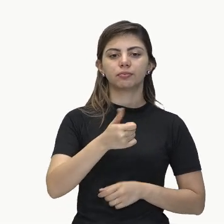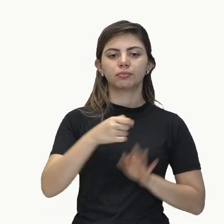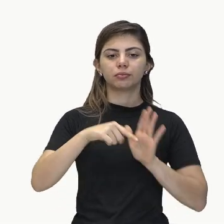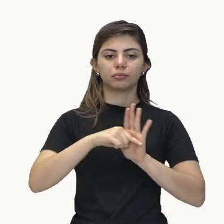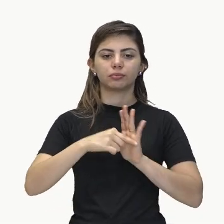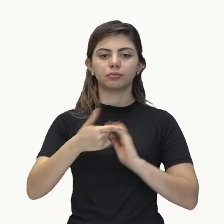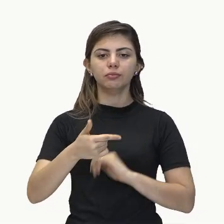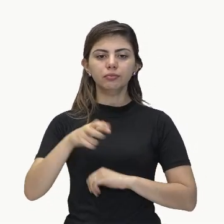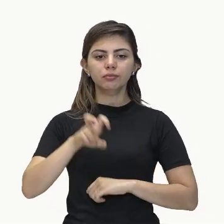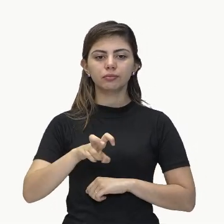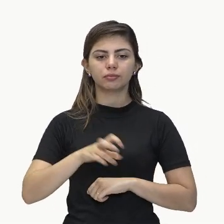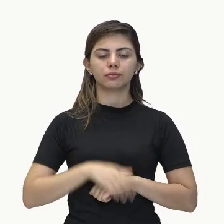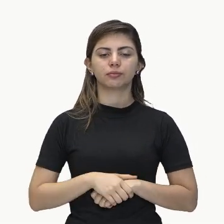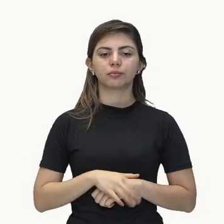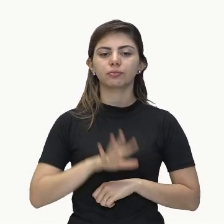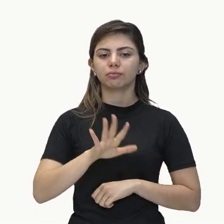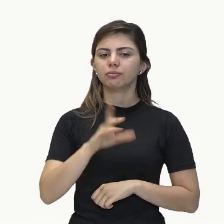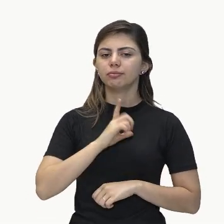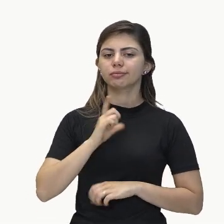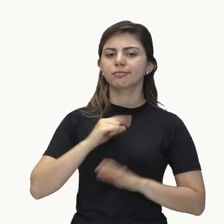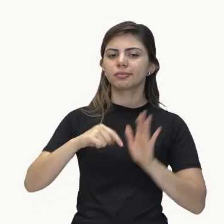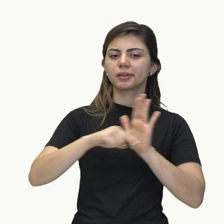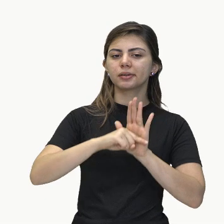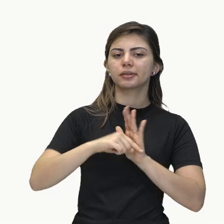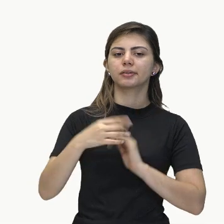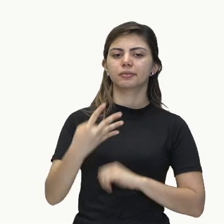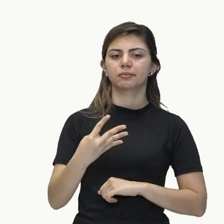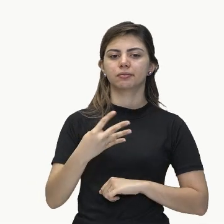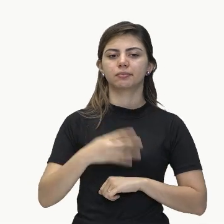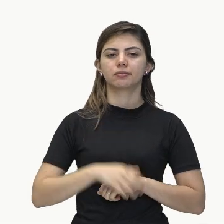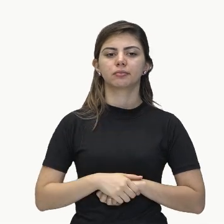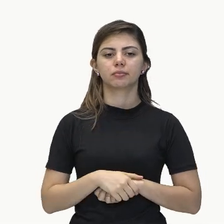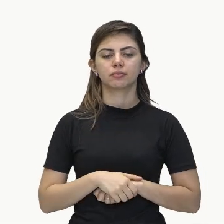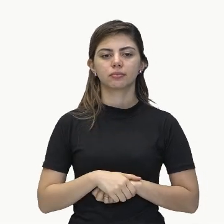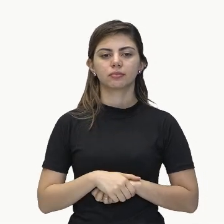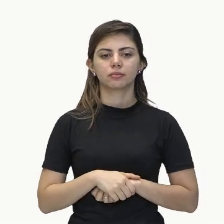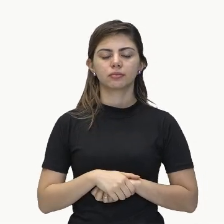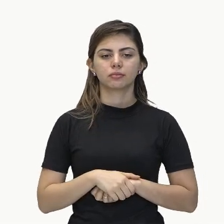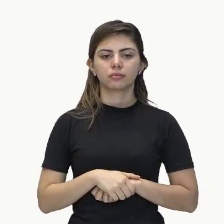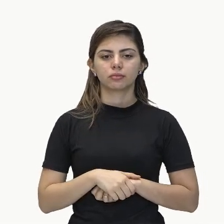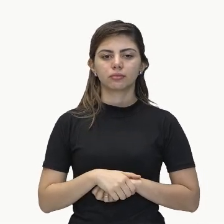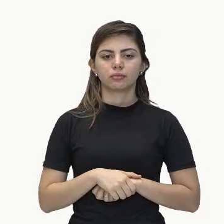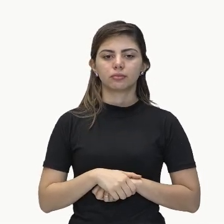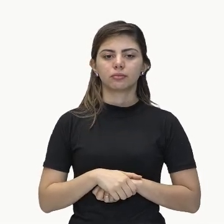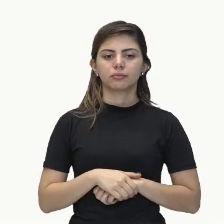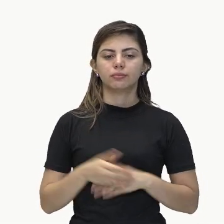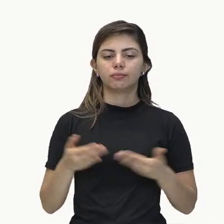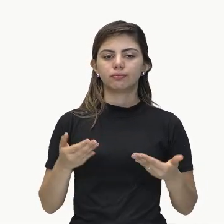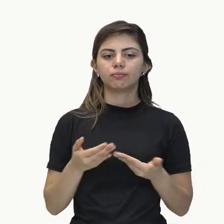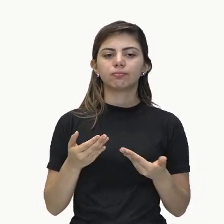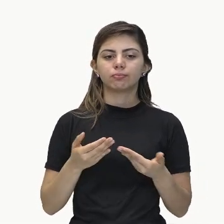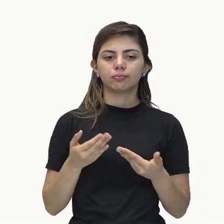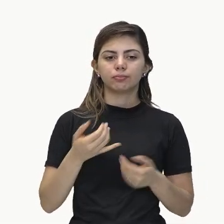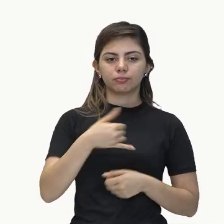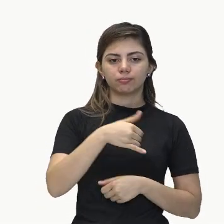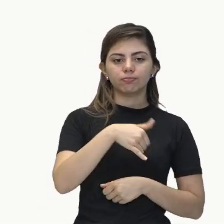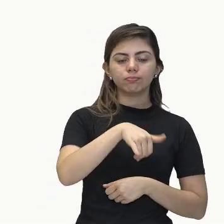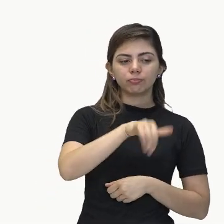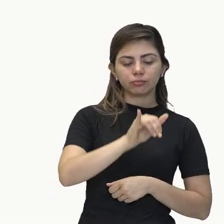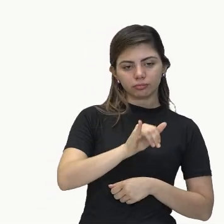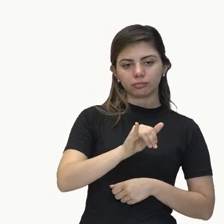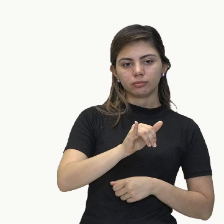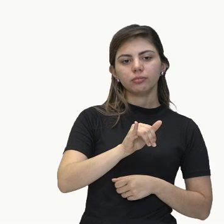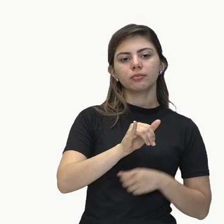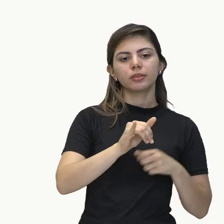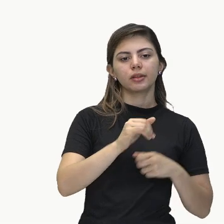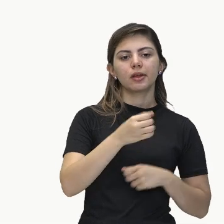pago os 21, mas ainda fico devendo R$4. Ok? E aí agora eu tenho que deixar o meu y sozinho.